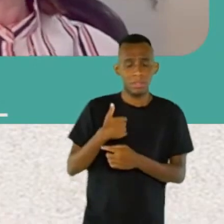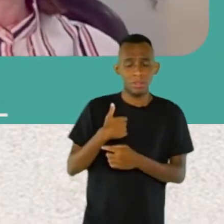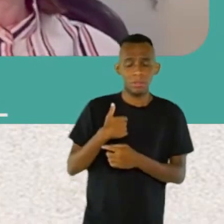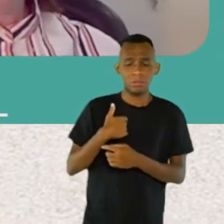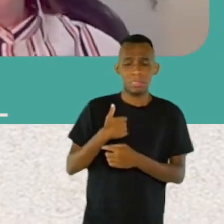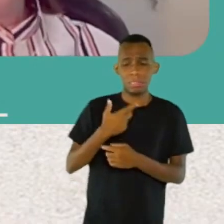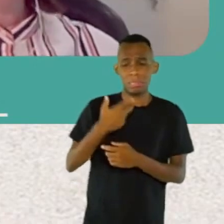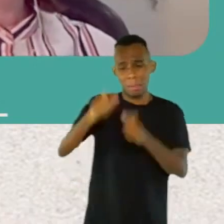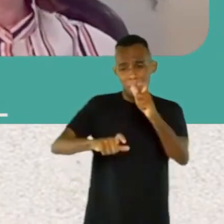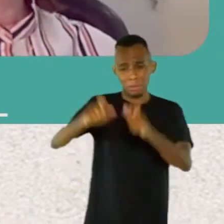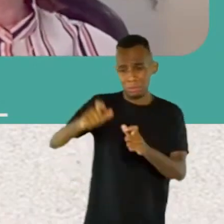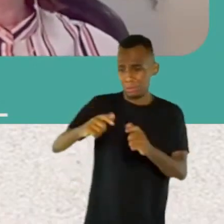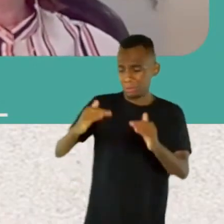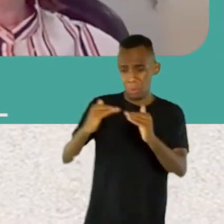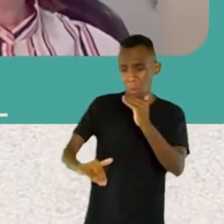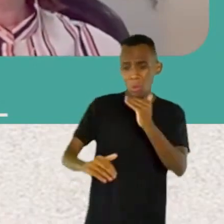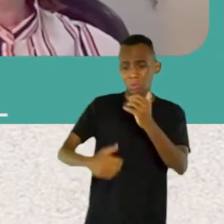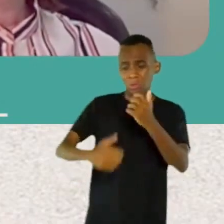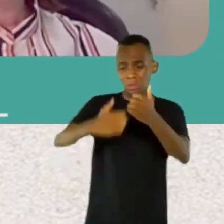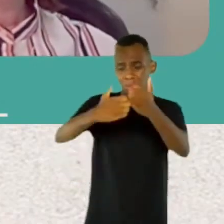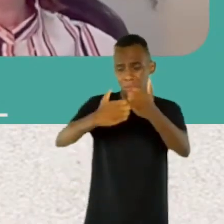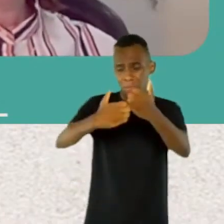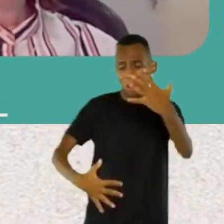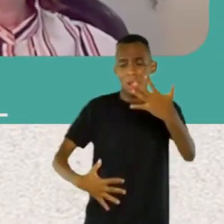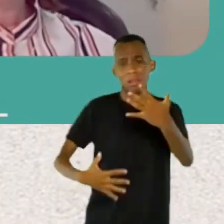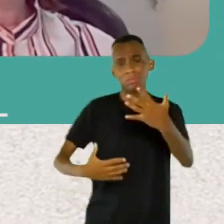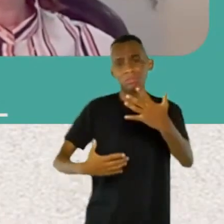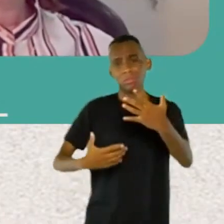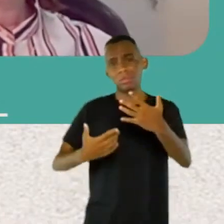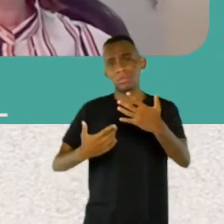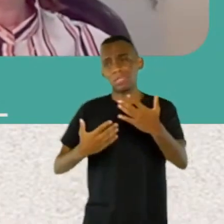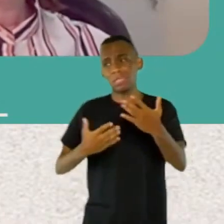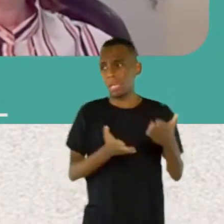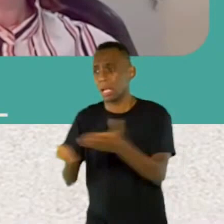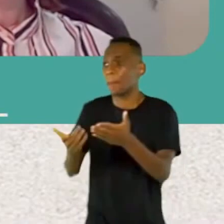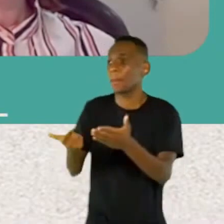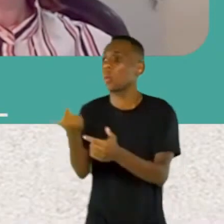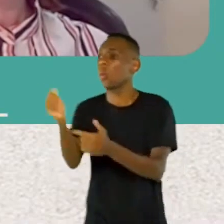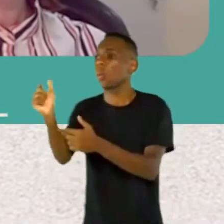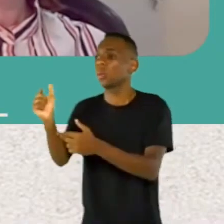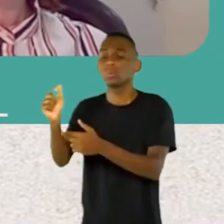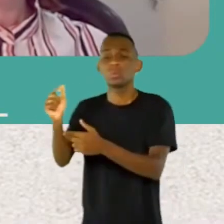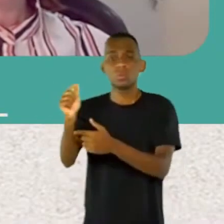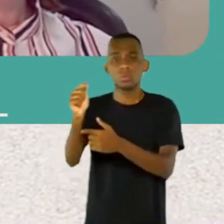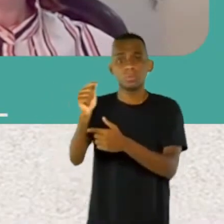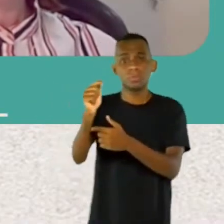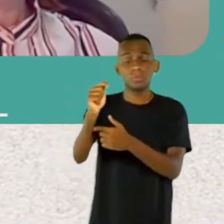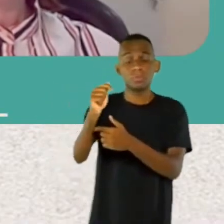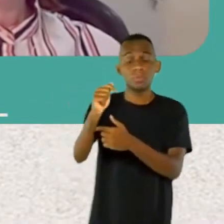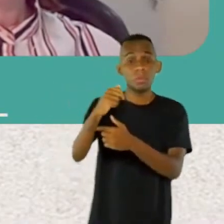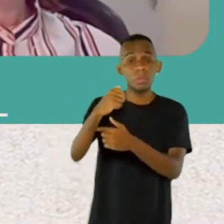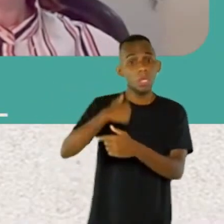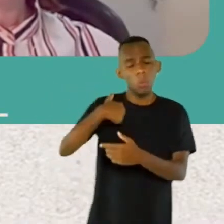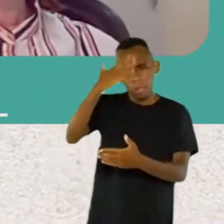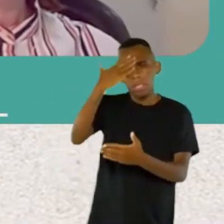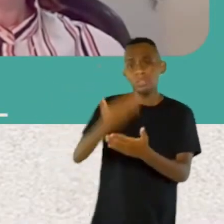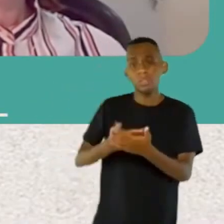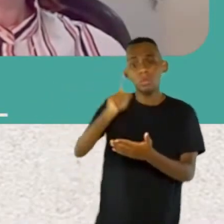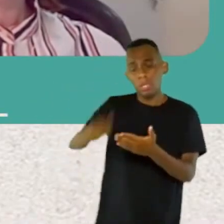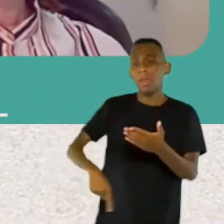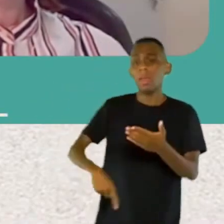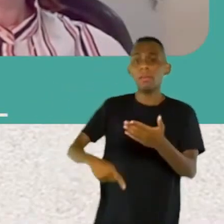literatura, etc, etc. Para mim é uma sequência, uma espécie de sequência, na medida em que o que se